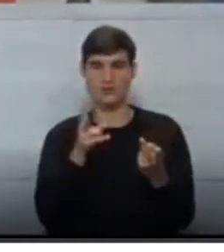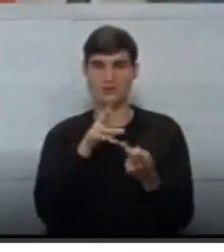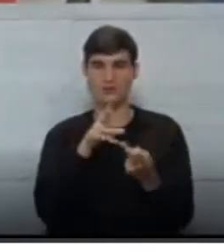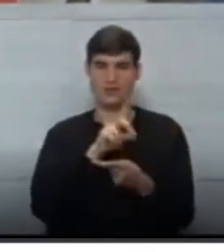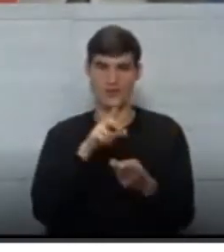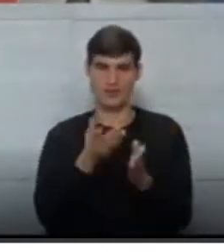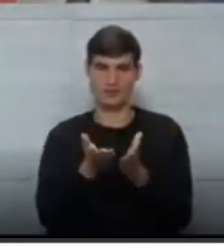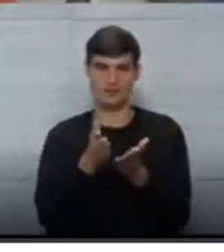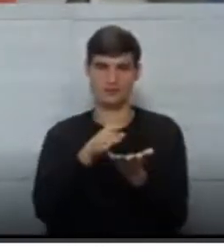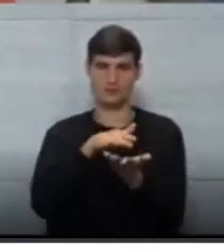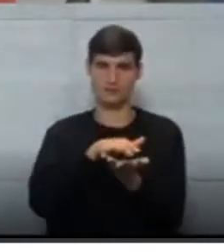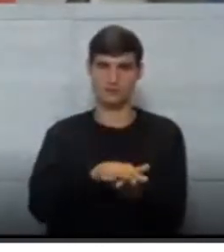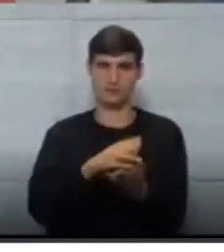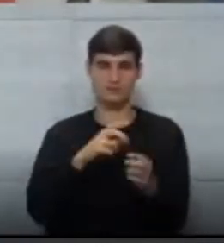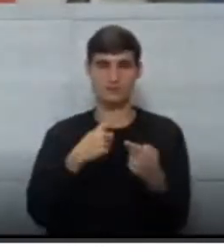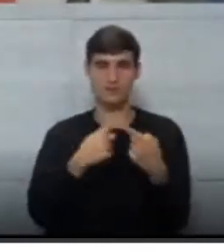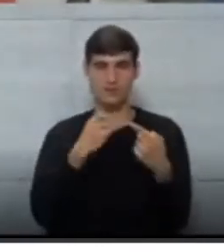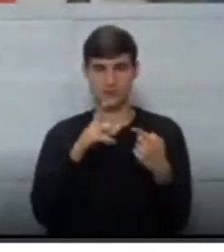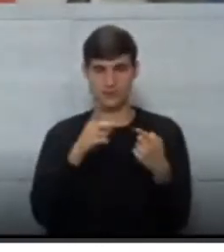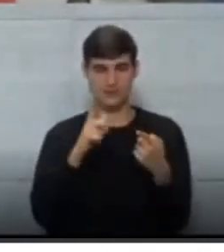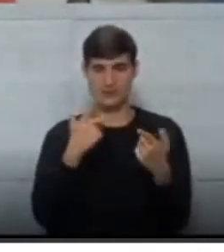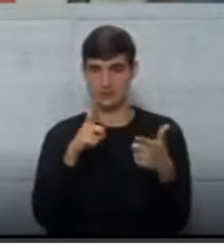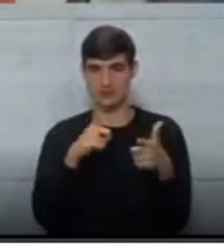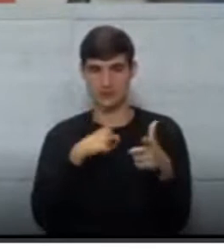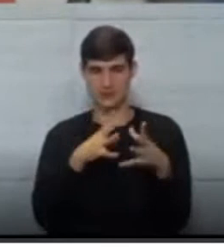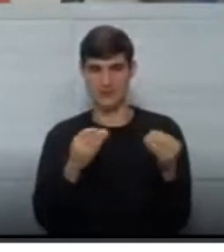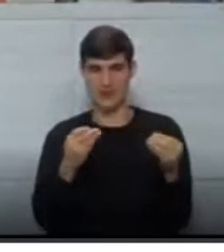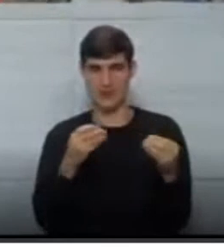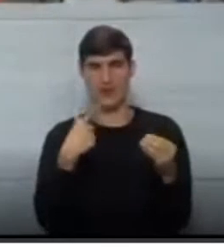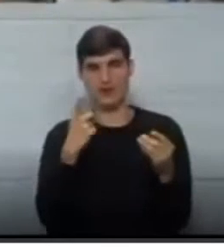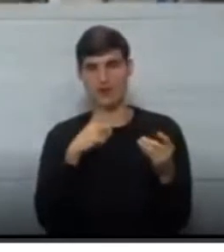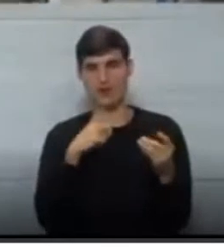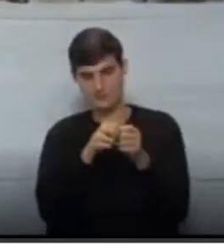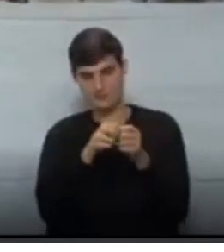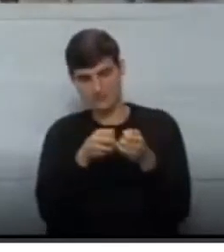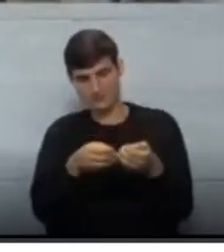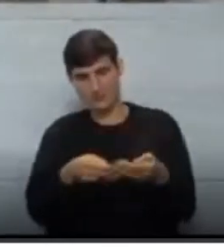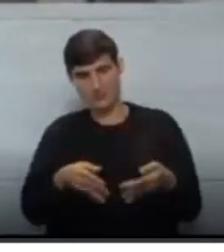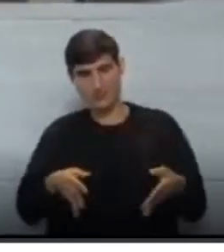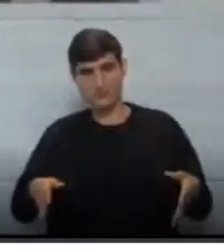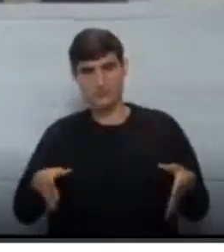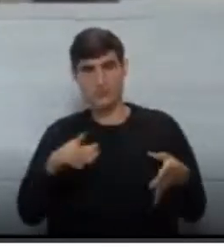senão ela vai escorrer e a cultura não vai crescer da forma correta.